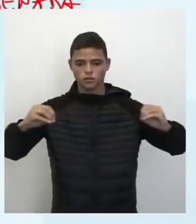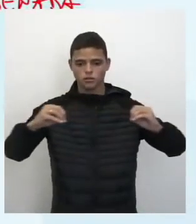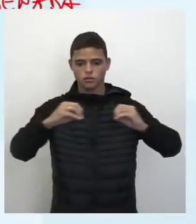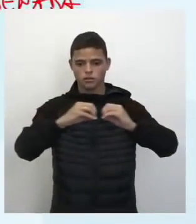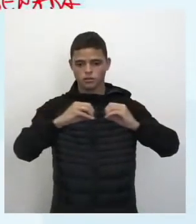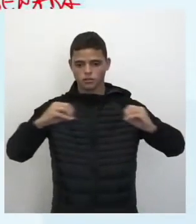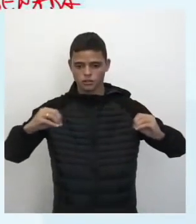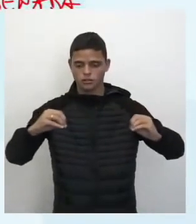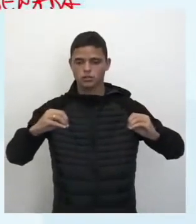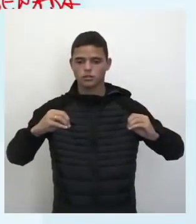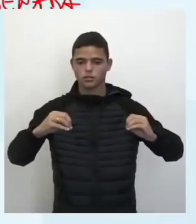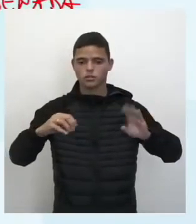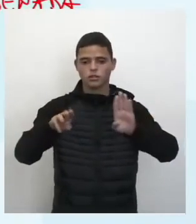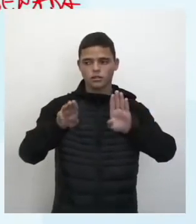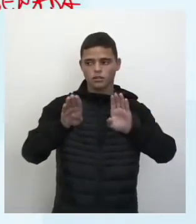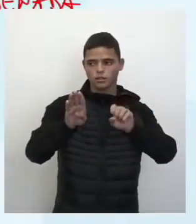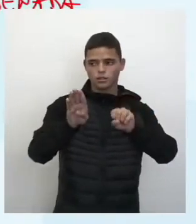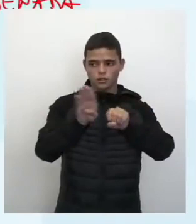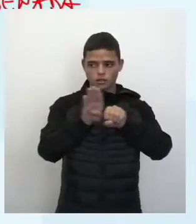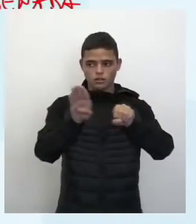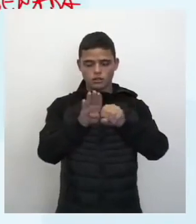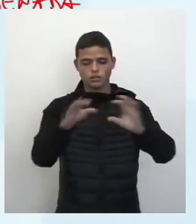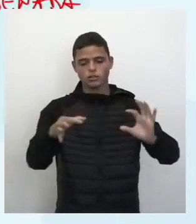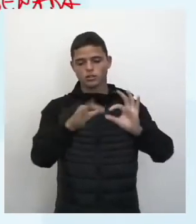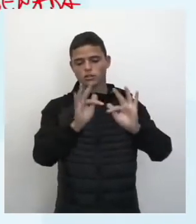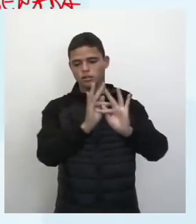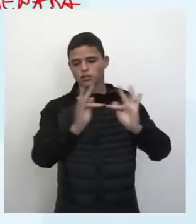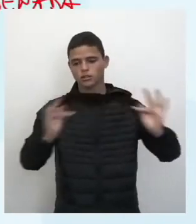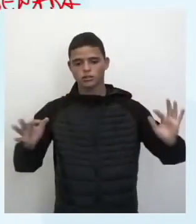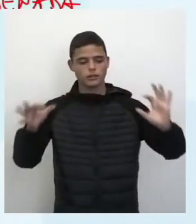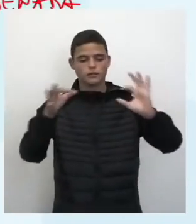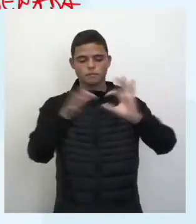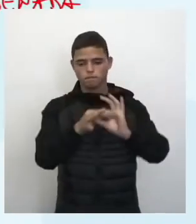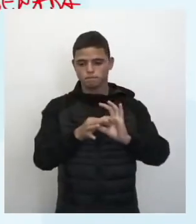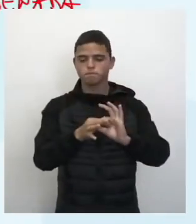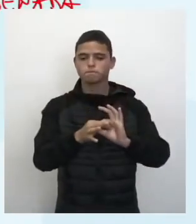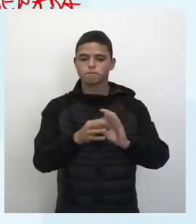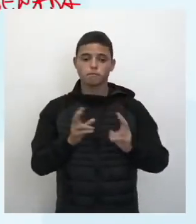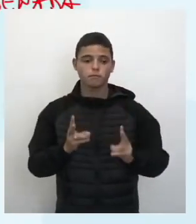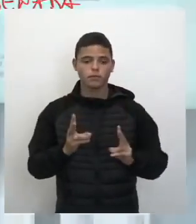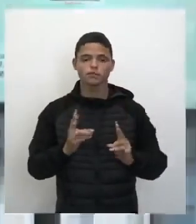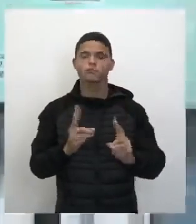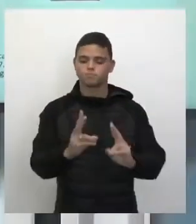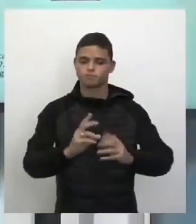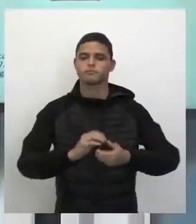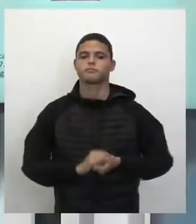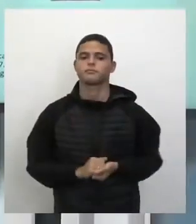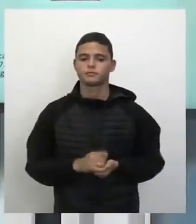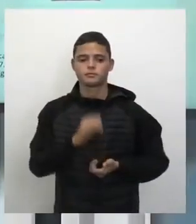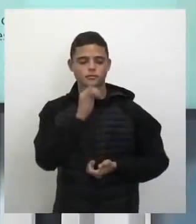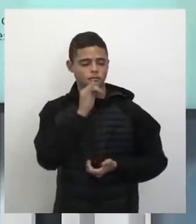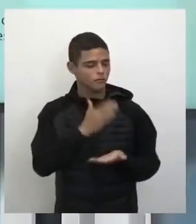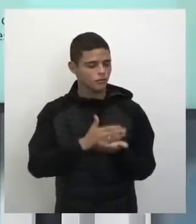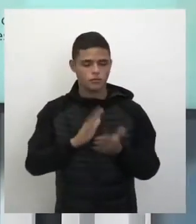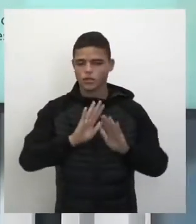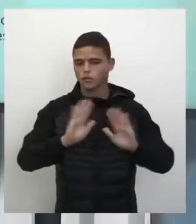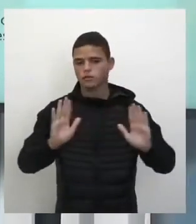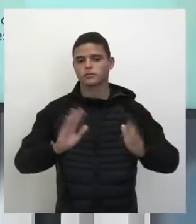subordinada substantiva e, nesse caso, objetiva. Ok? Mas vamos continuar. Esse é só o exemplo para começar, tá